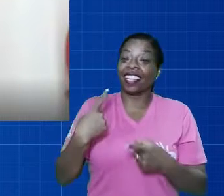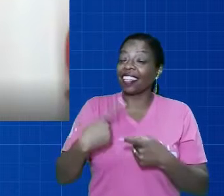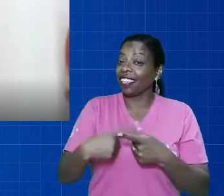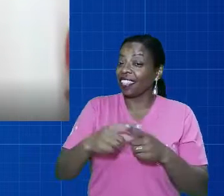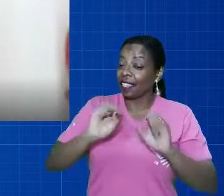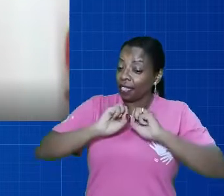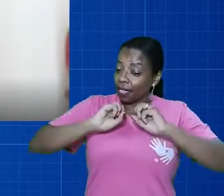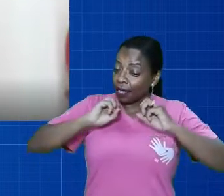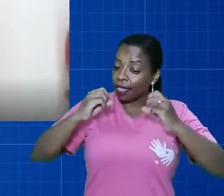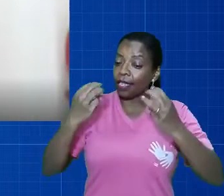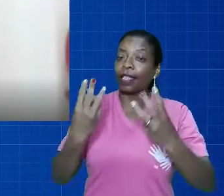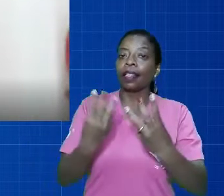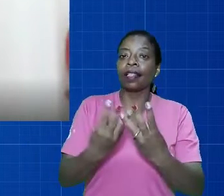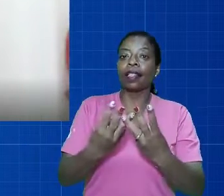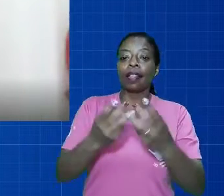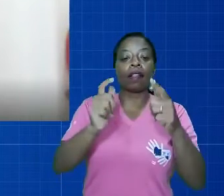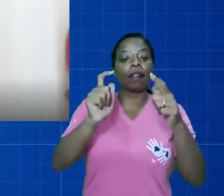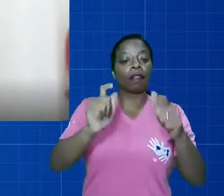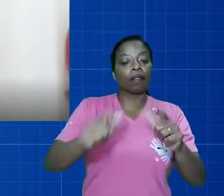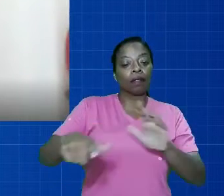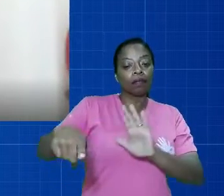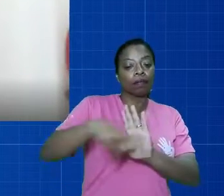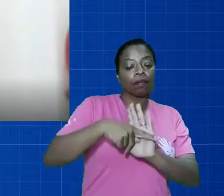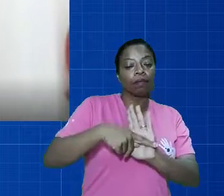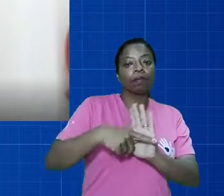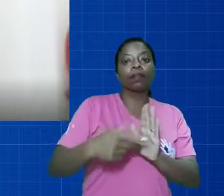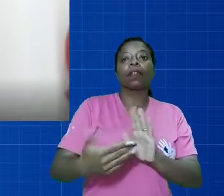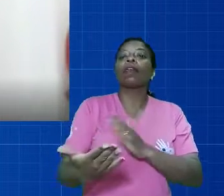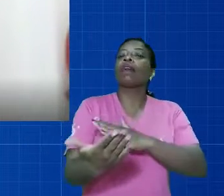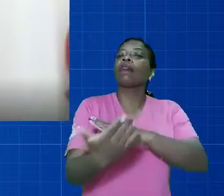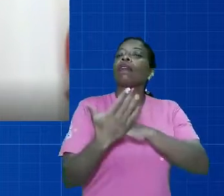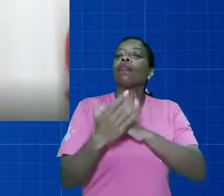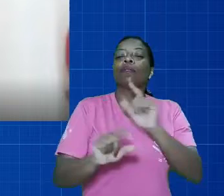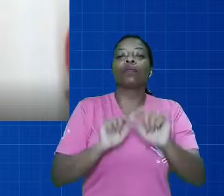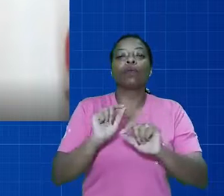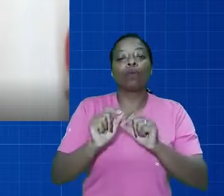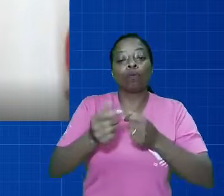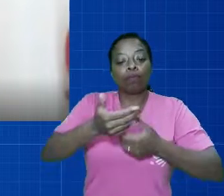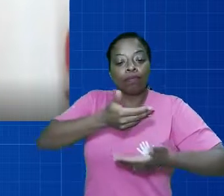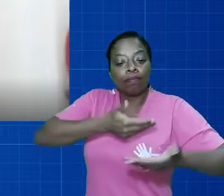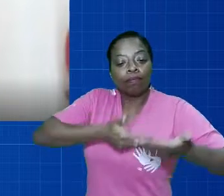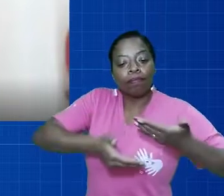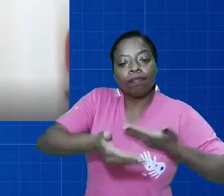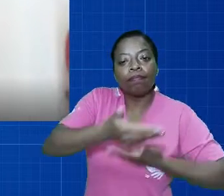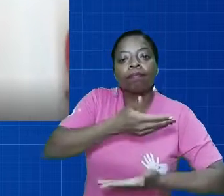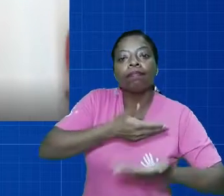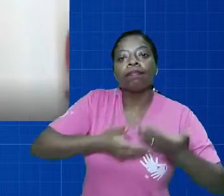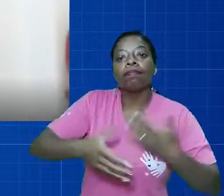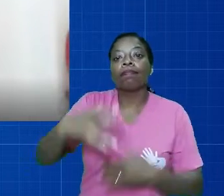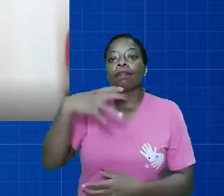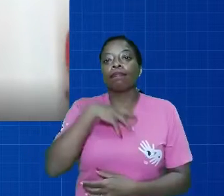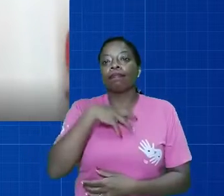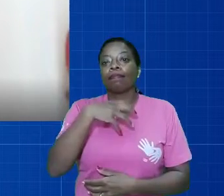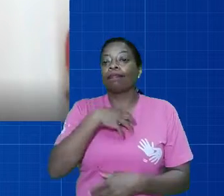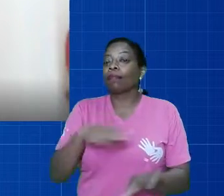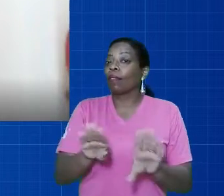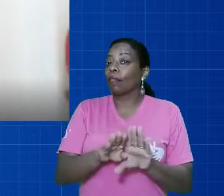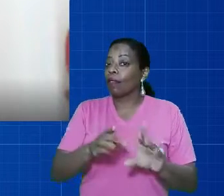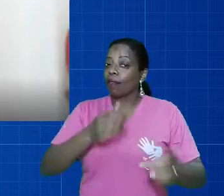Eu acho que a oficina ela é um espaço, né, que propicia essa forma,